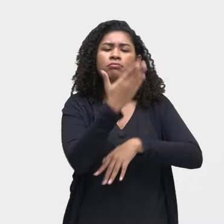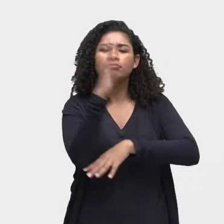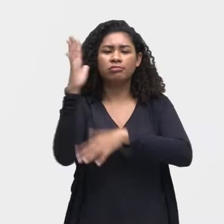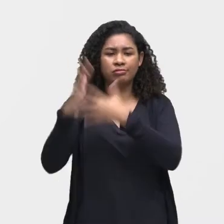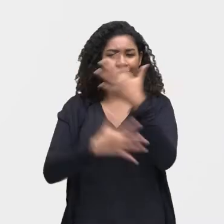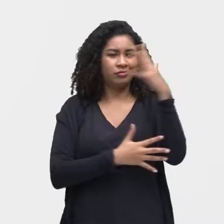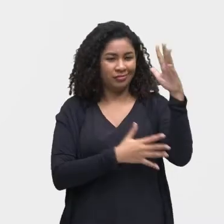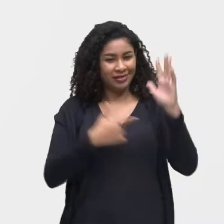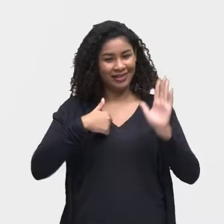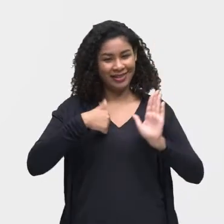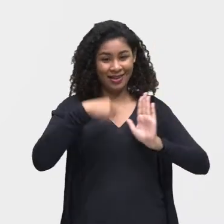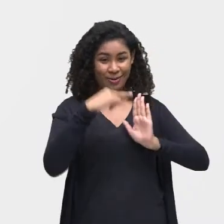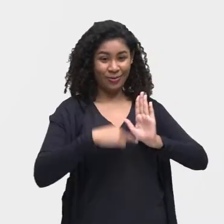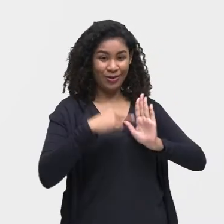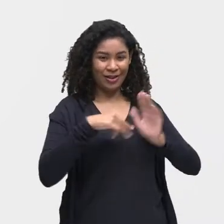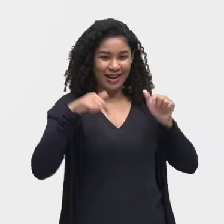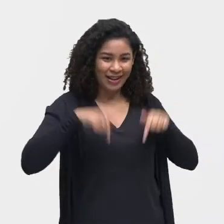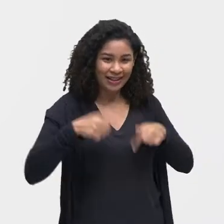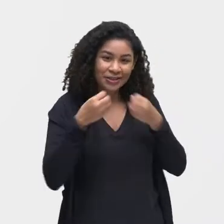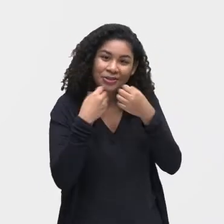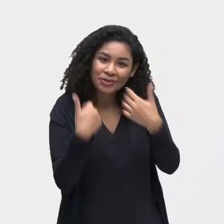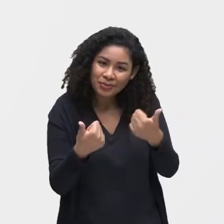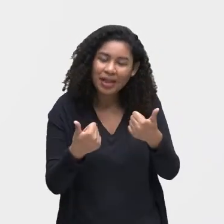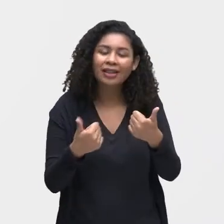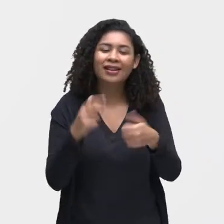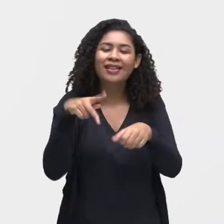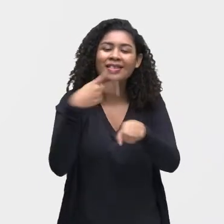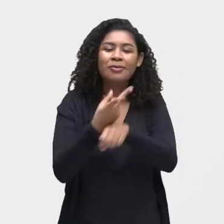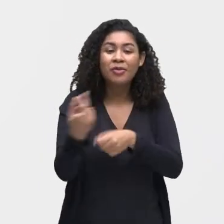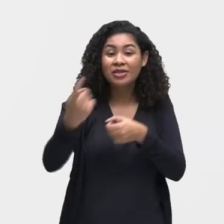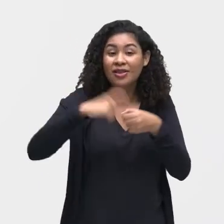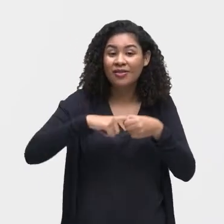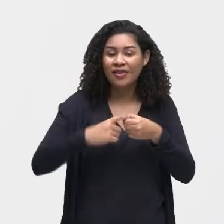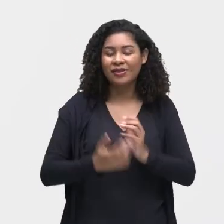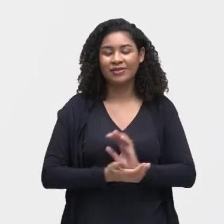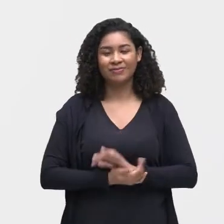tá bom? Analisem, participem no chat e até daqui a pouco.